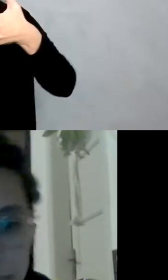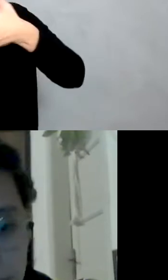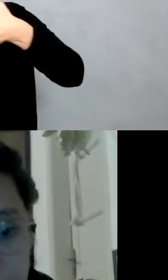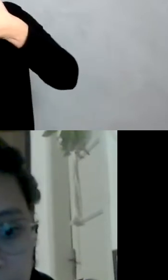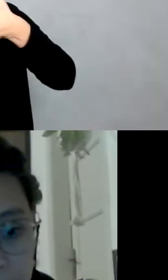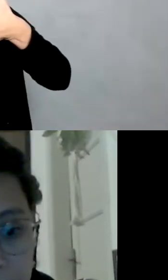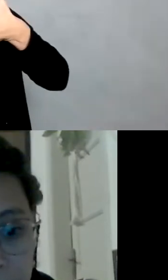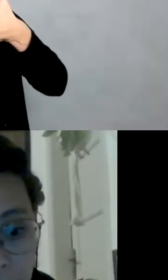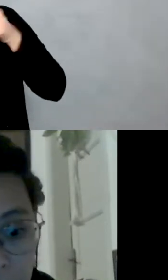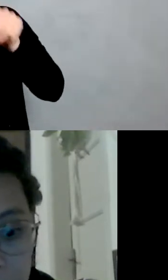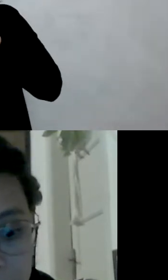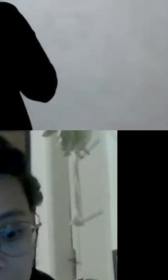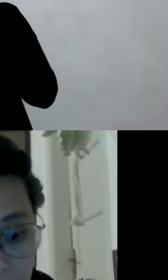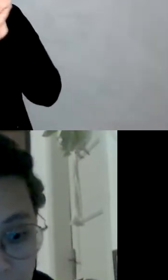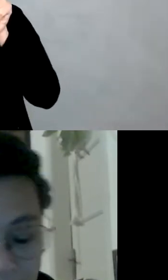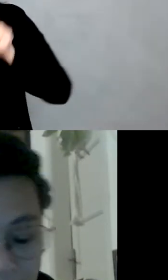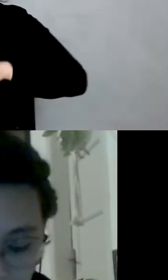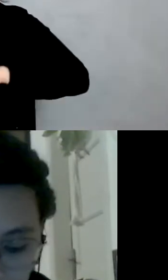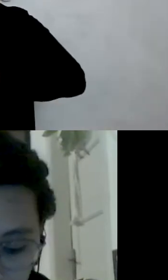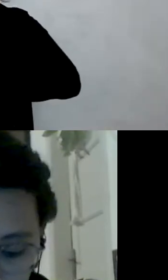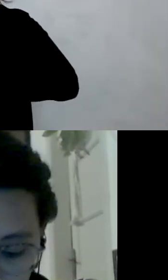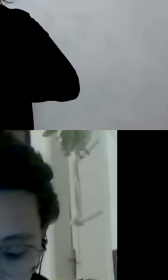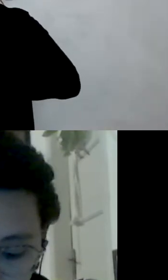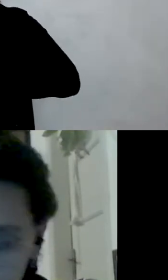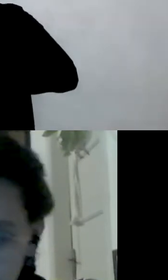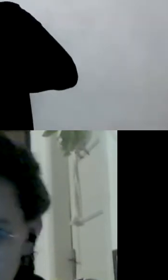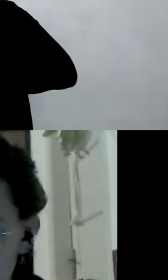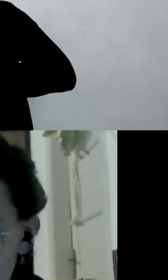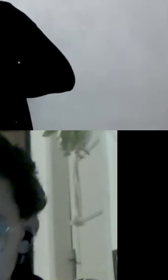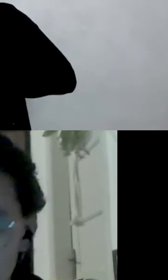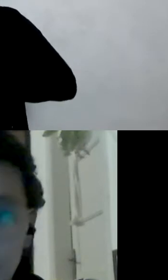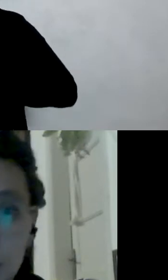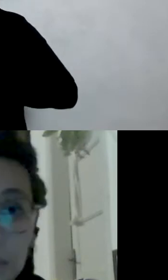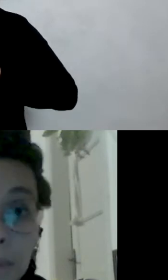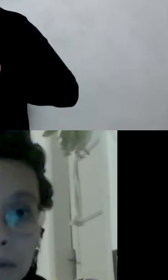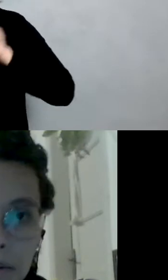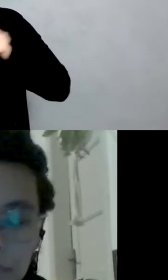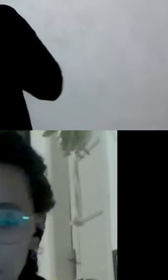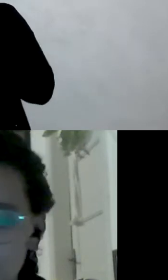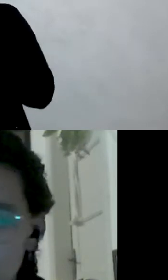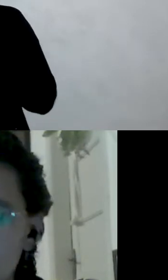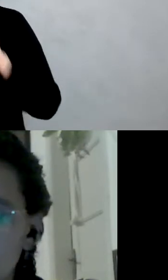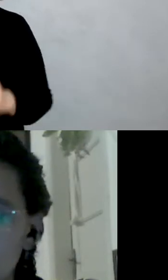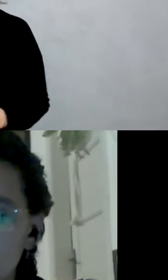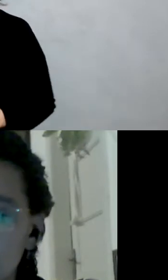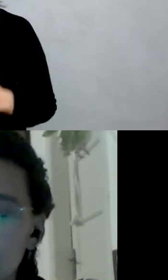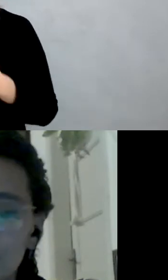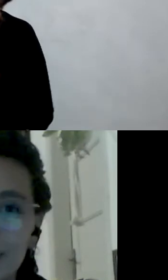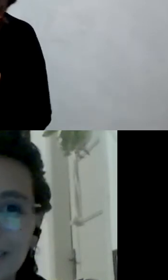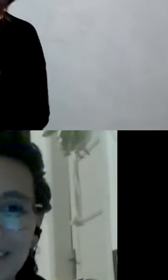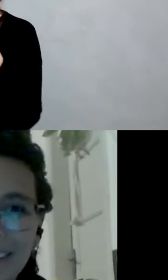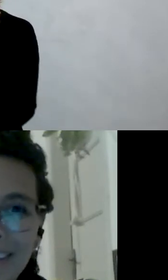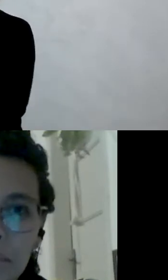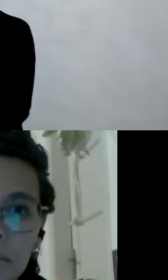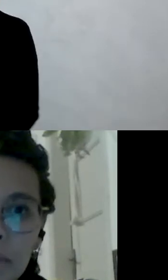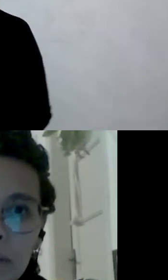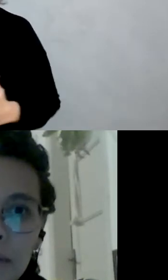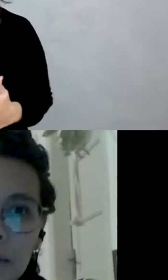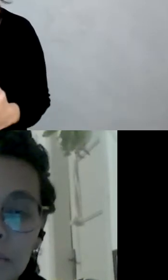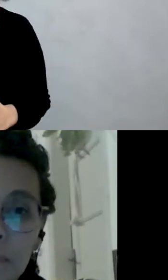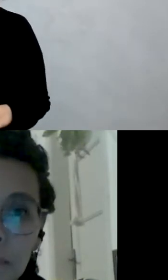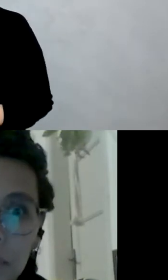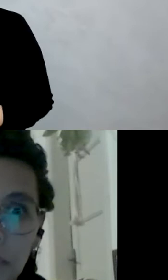vou falar com alguns colegas aí para a gente fazer um trabalho. Eu acho que realmente seria uma coisa muito legal mesmo.